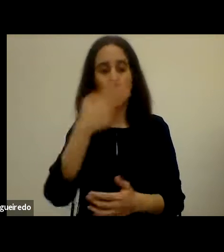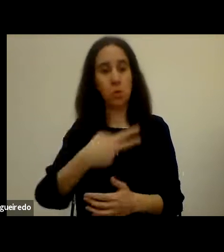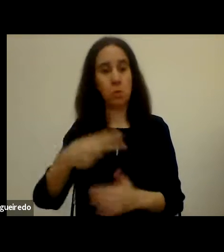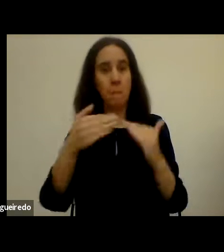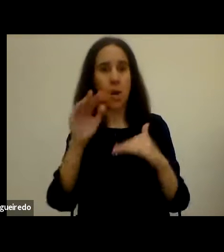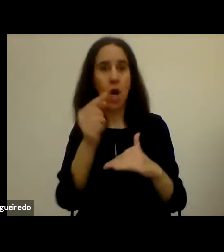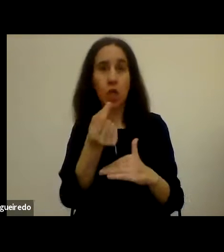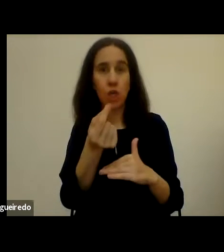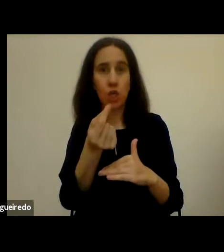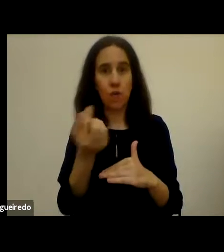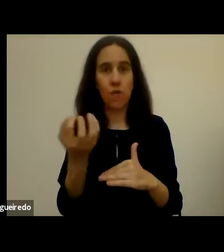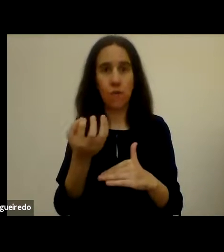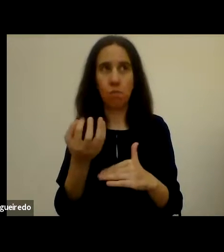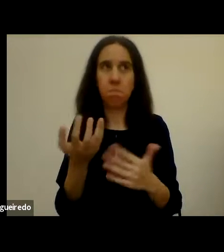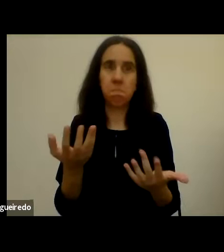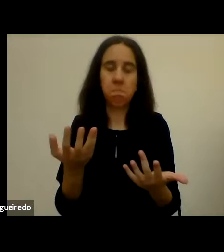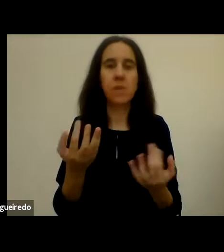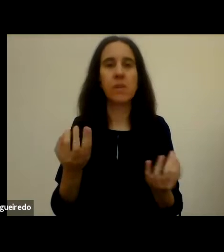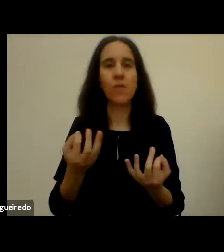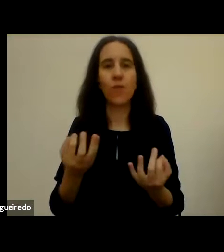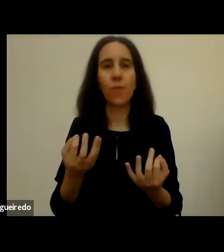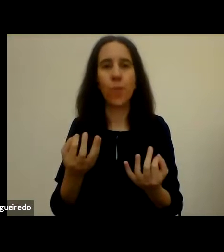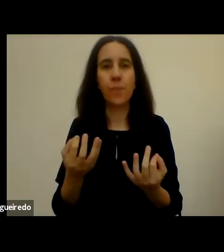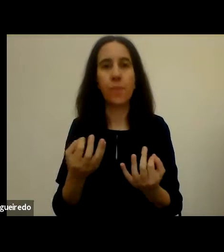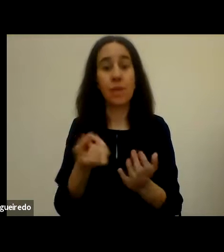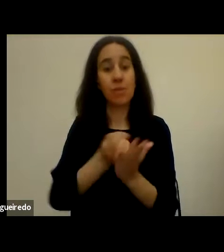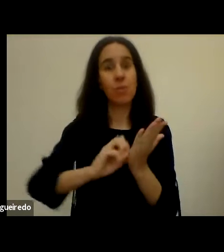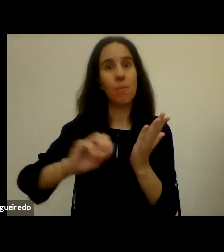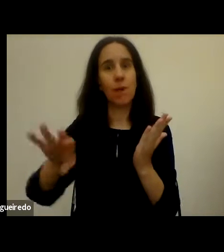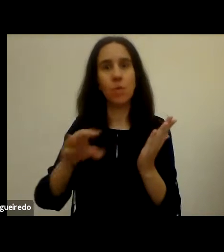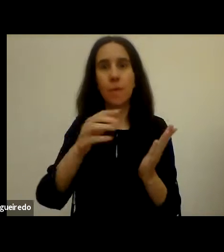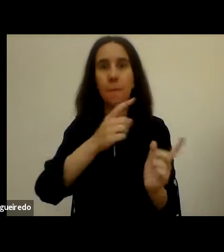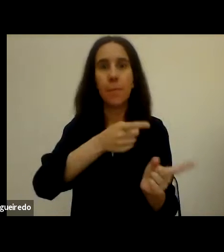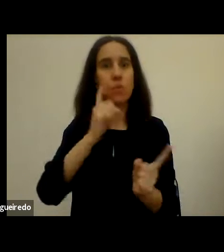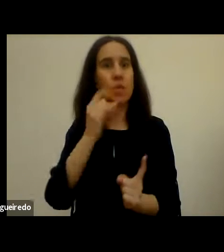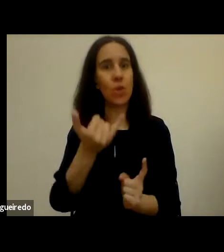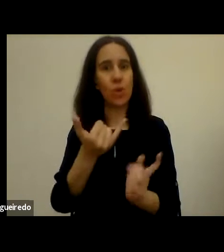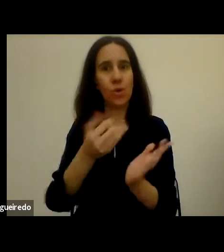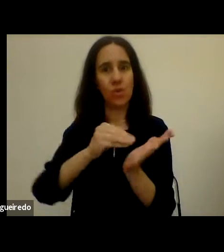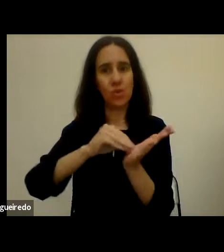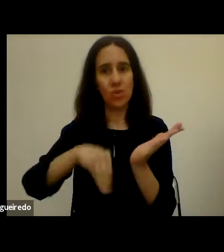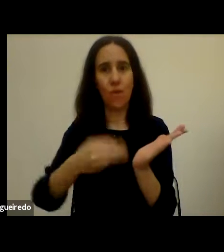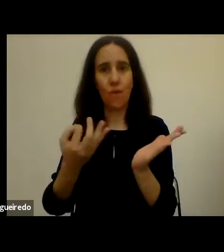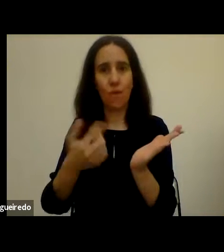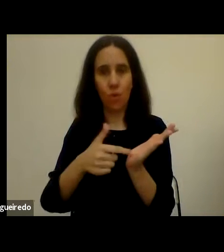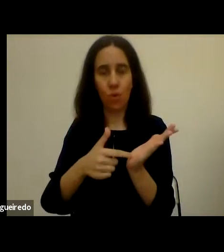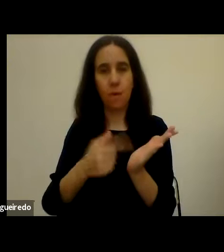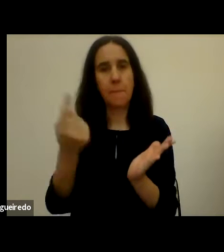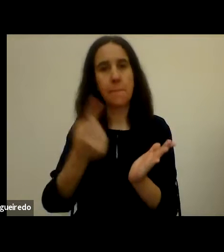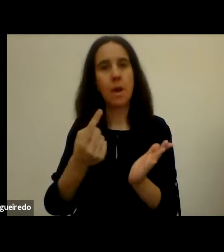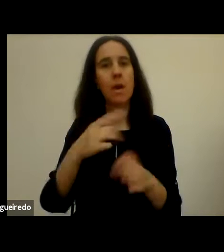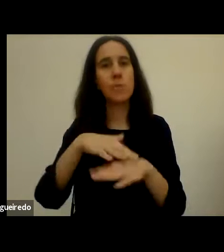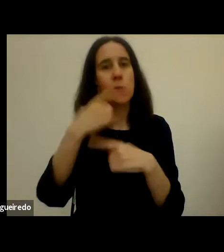semanas, entre aquilo que foi o despacho de 2 de março que mandava a Administração